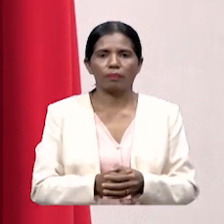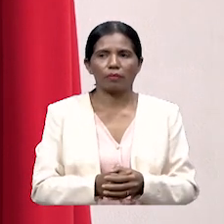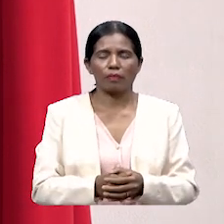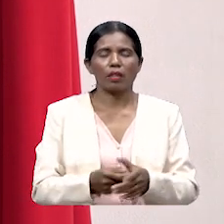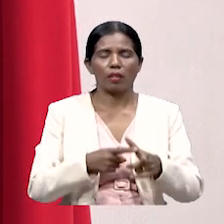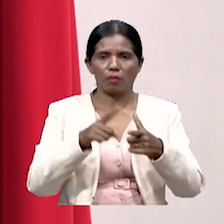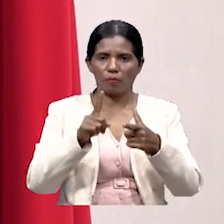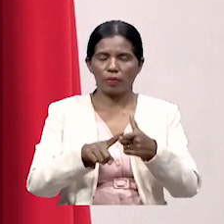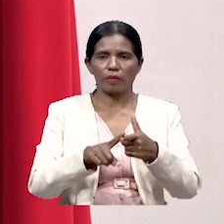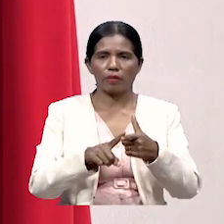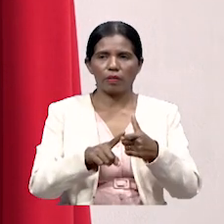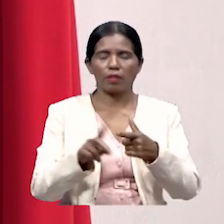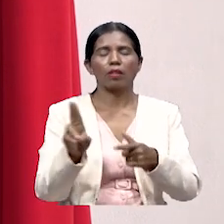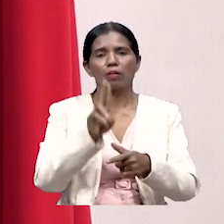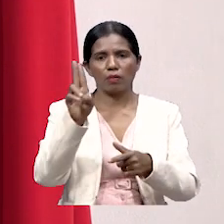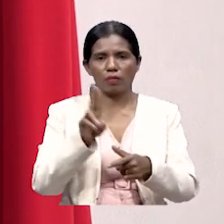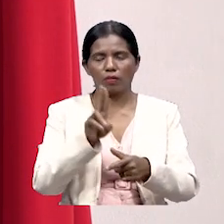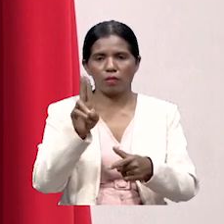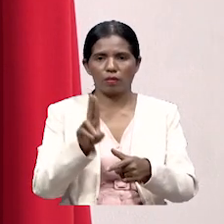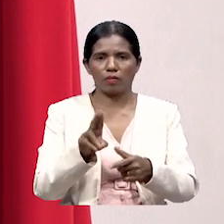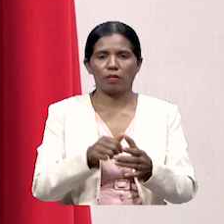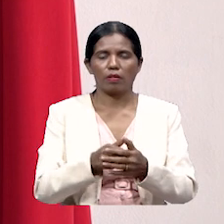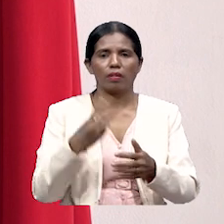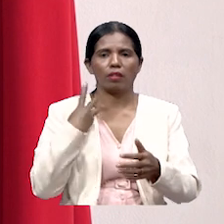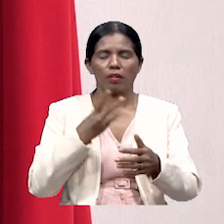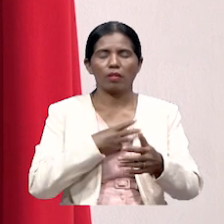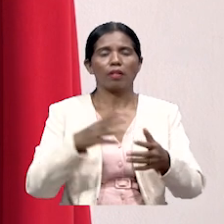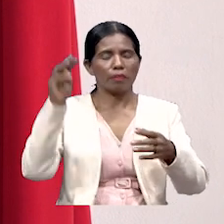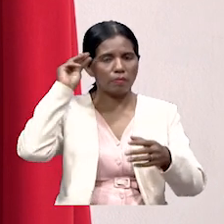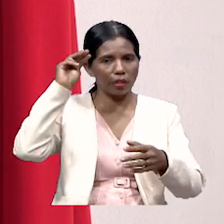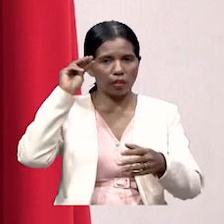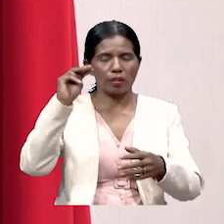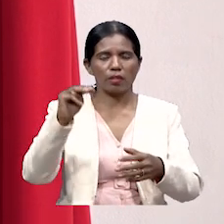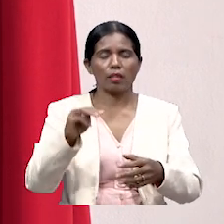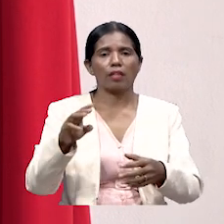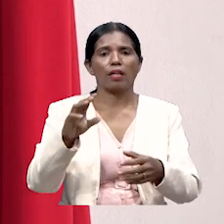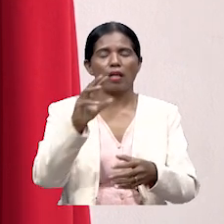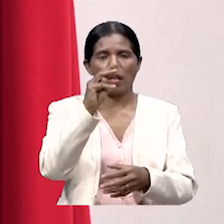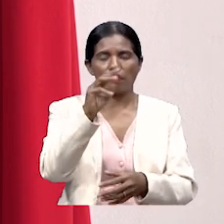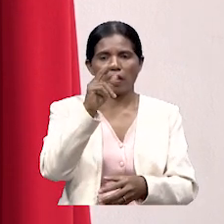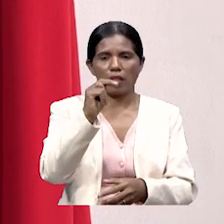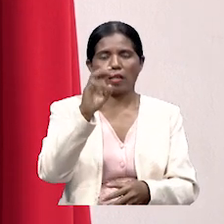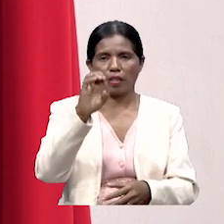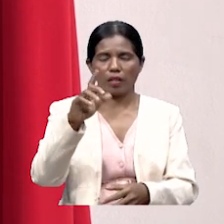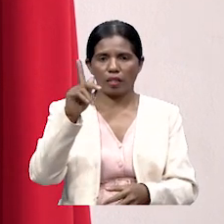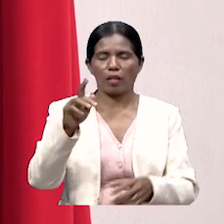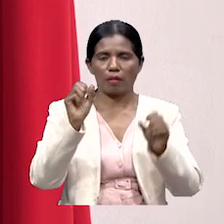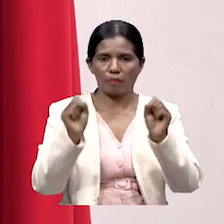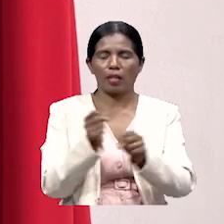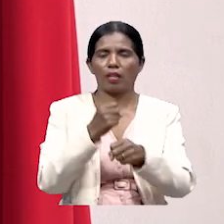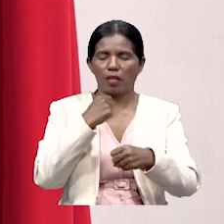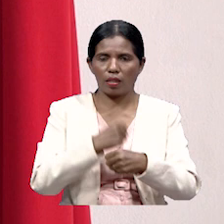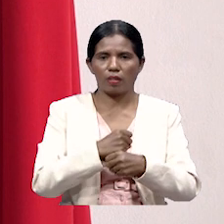depois falta de último passo que Senhora Ministra dos Negócios Estrangeiros care bele halau